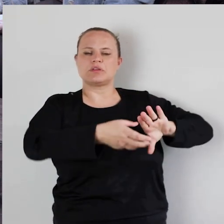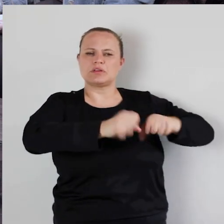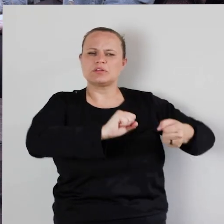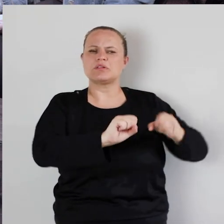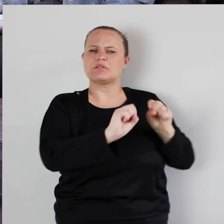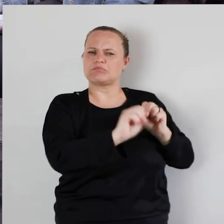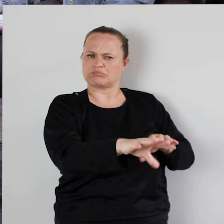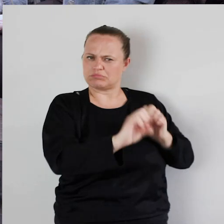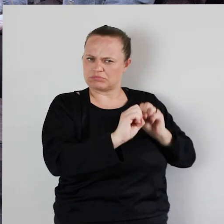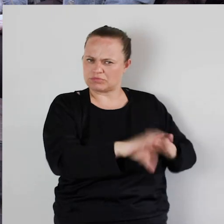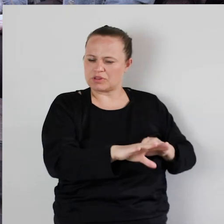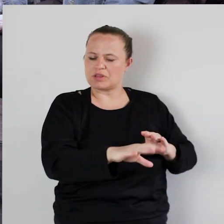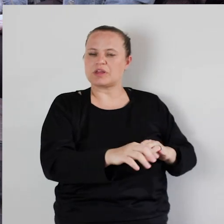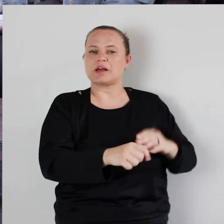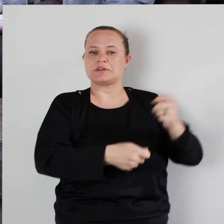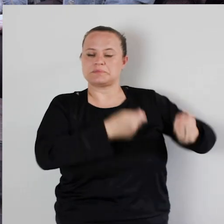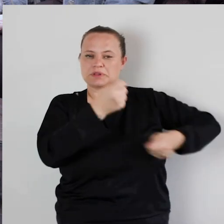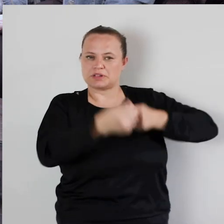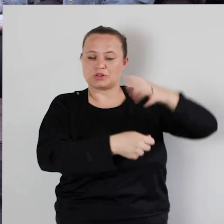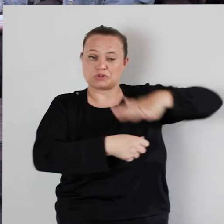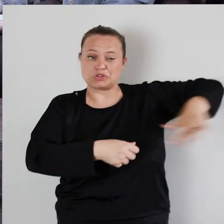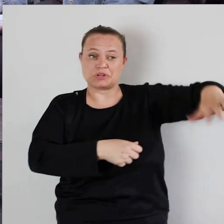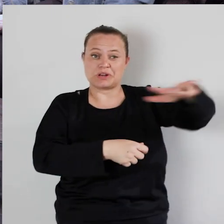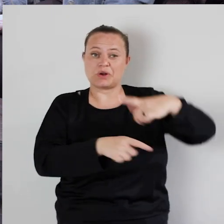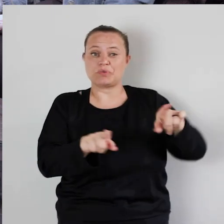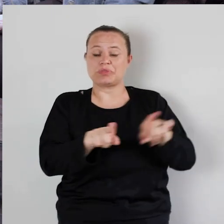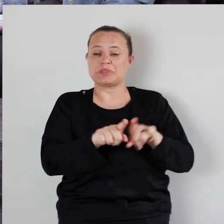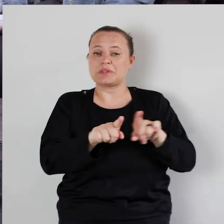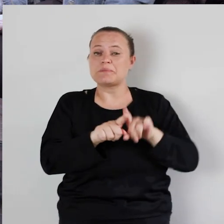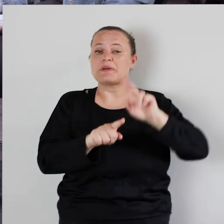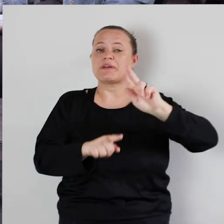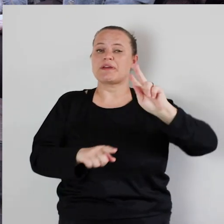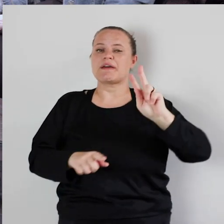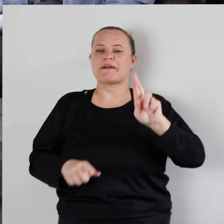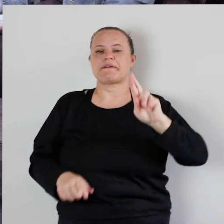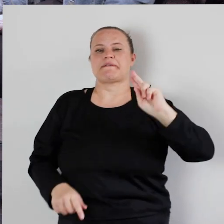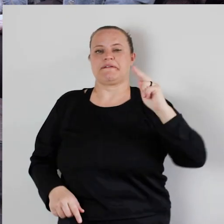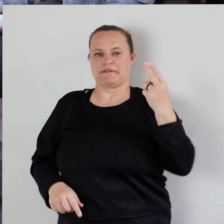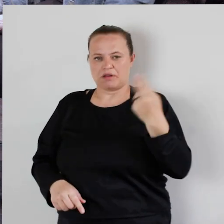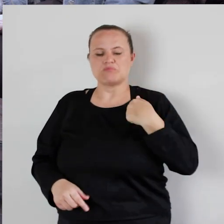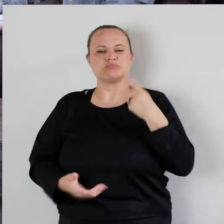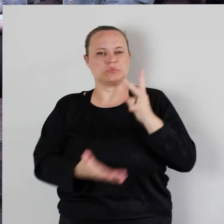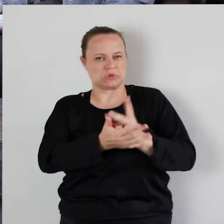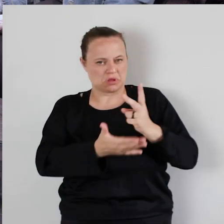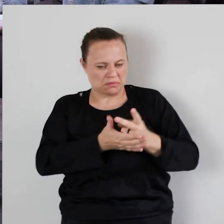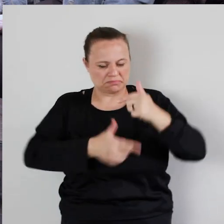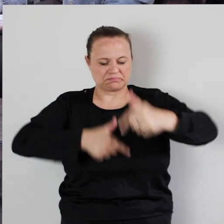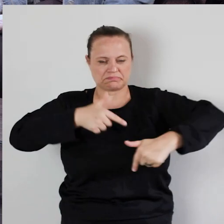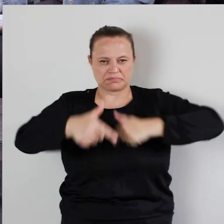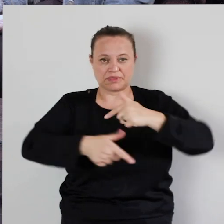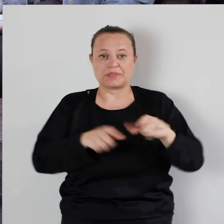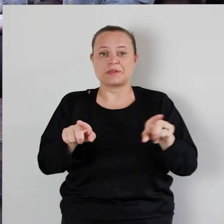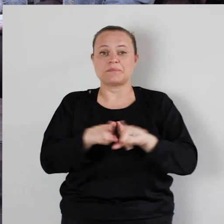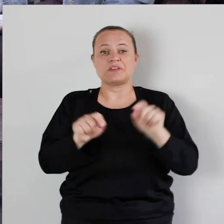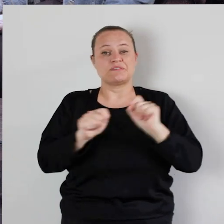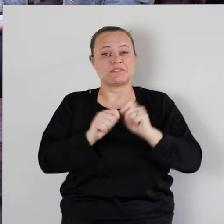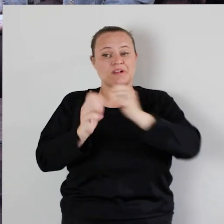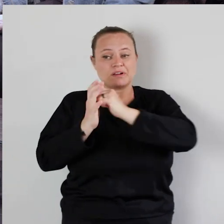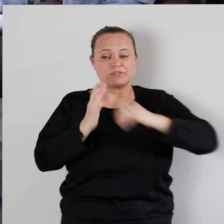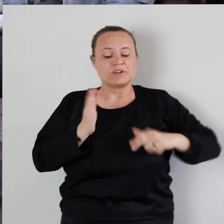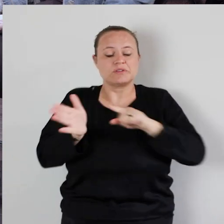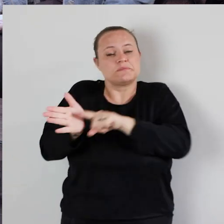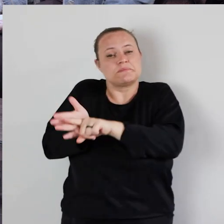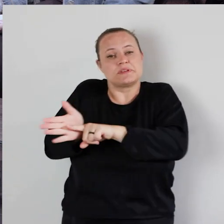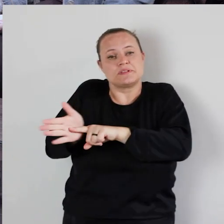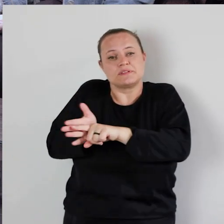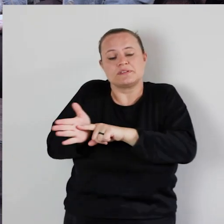disciplinas na época em graduação, com a área de tanto administração geral quanto recursos humanos, foi uma área que eu sempre trabalhei, e